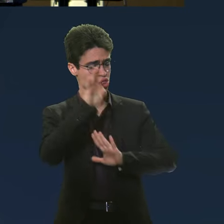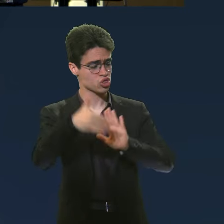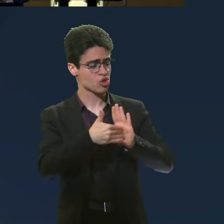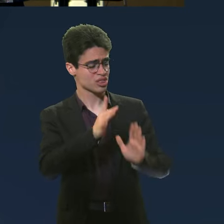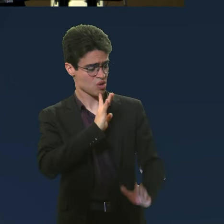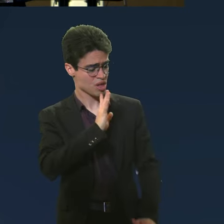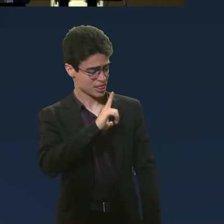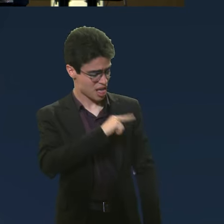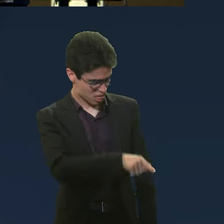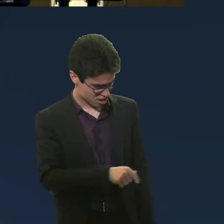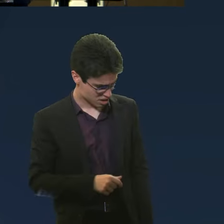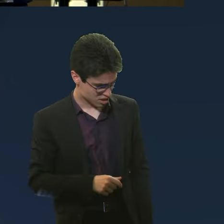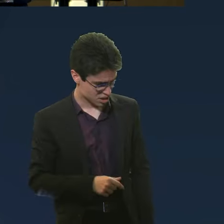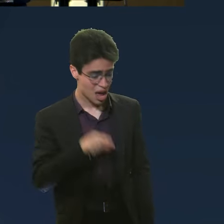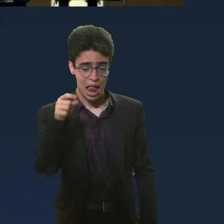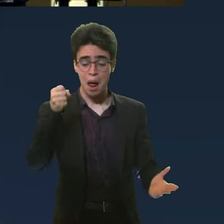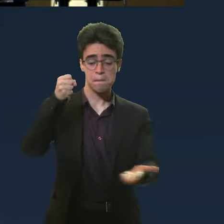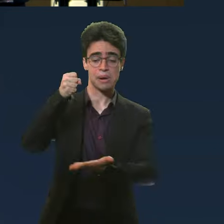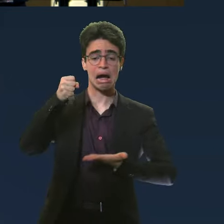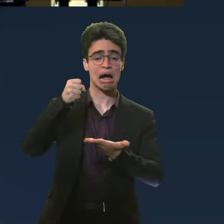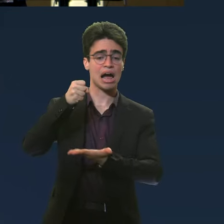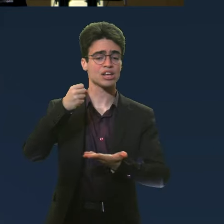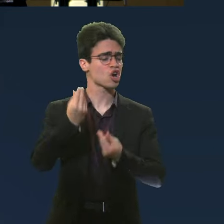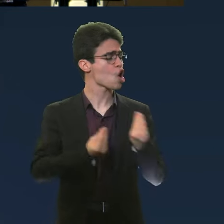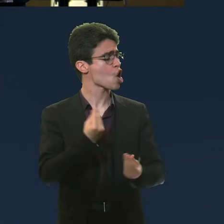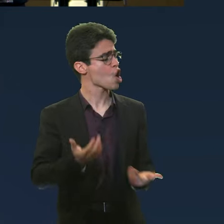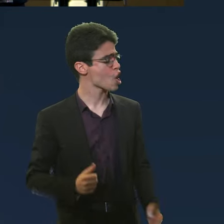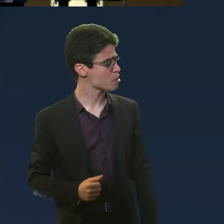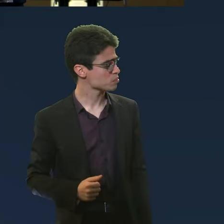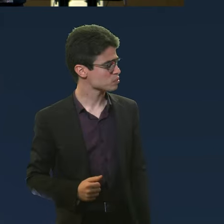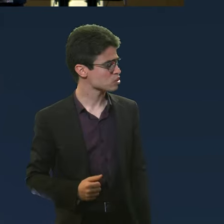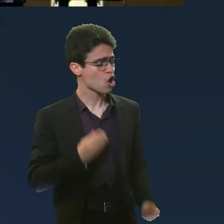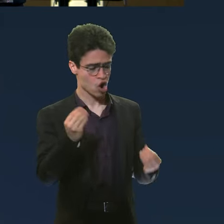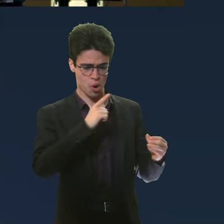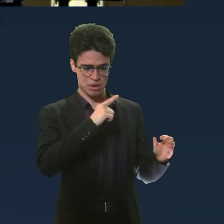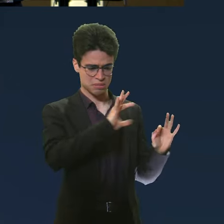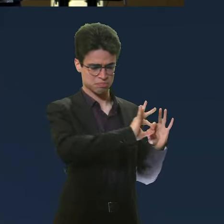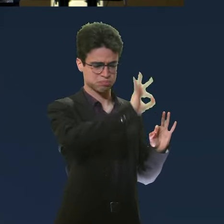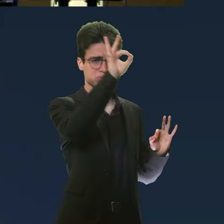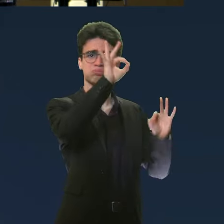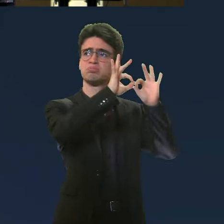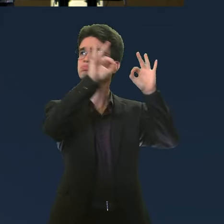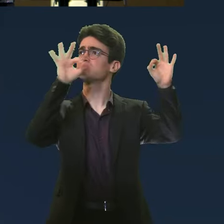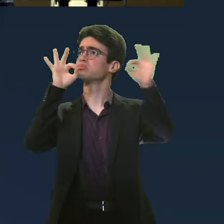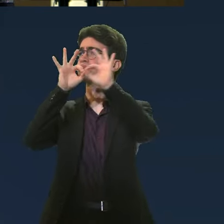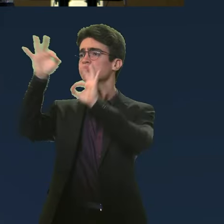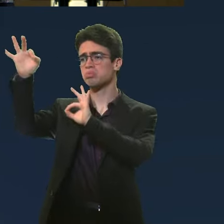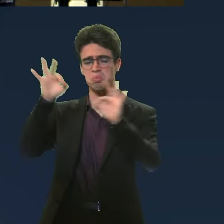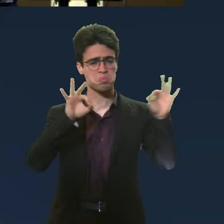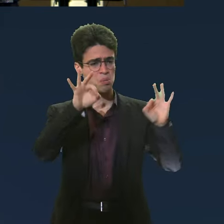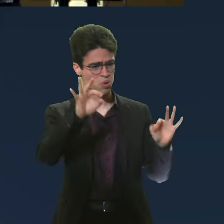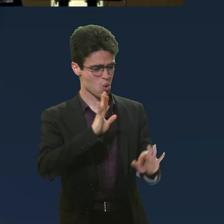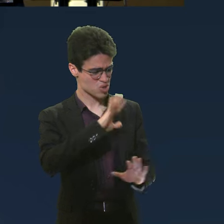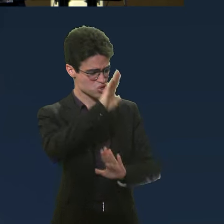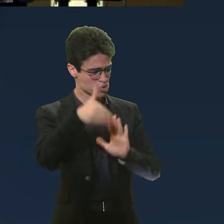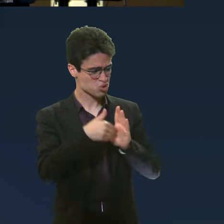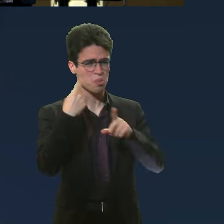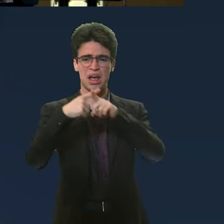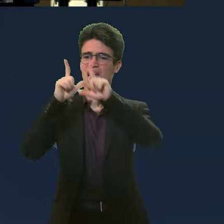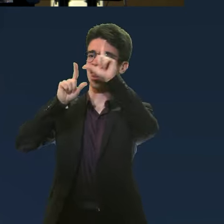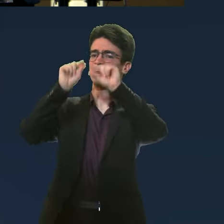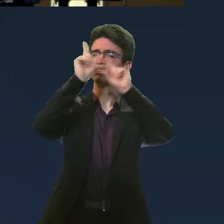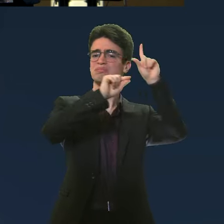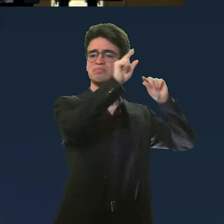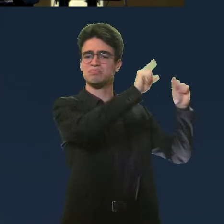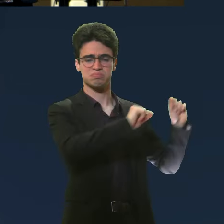bases sobre o que foram postas? E quem colocou sua pedra de esquina, enquanto as estrelas matutinas juntas cantavam e todos os anjos